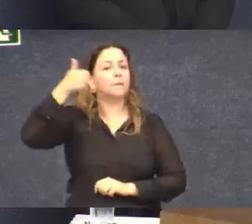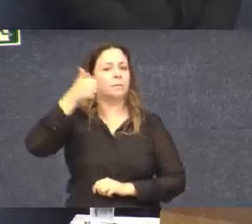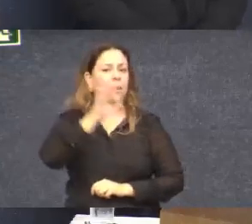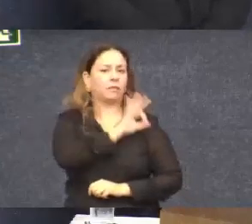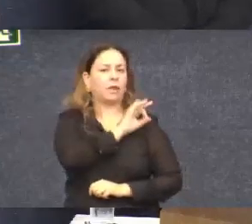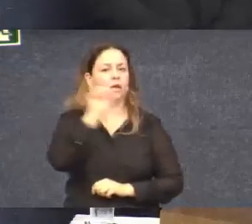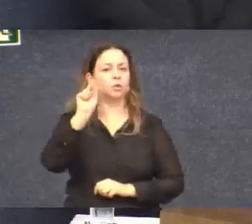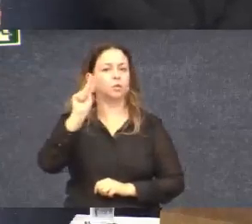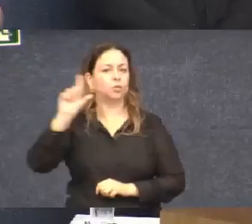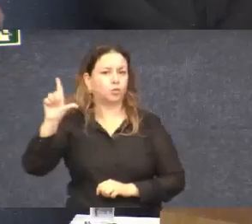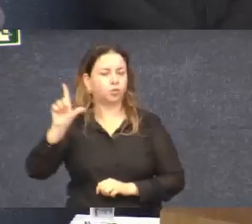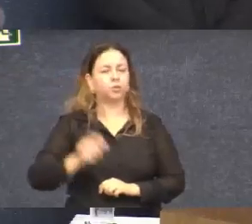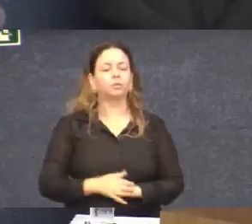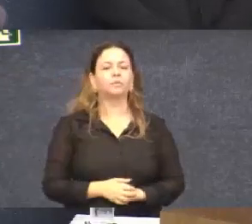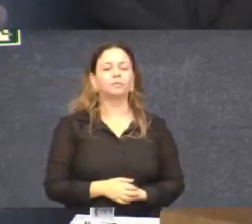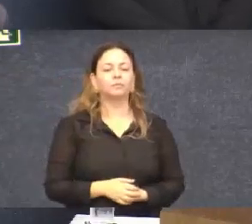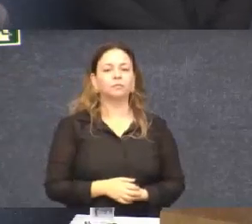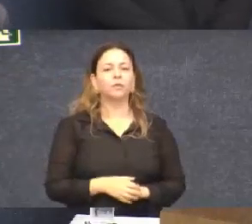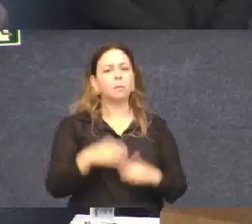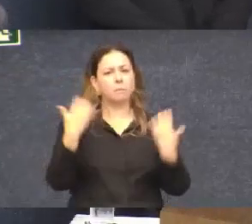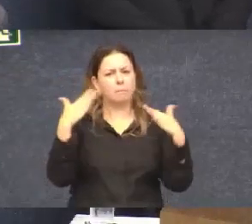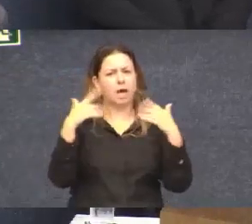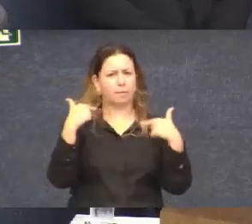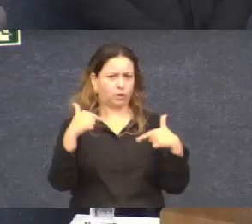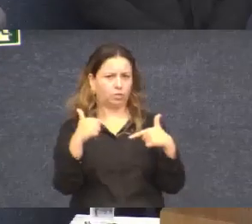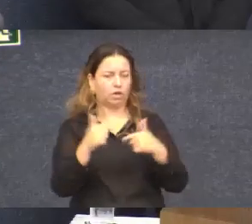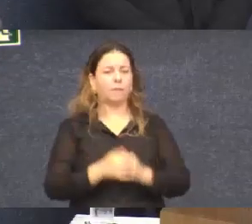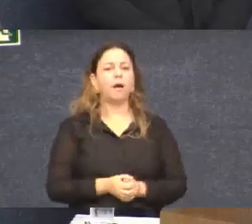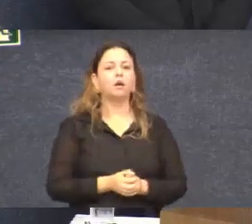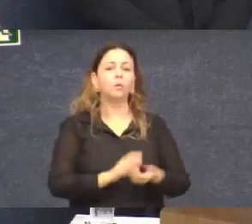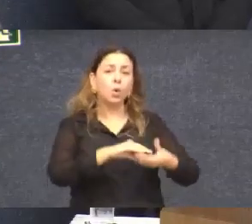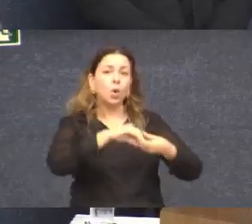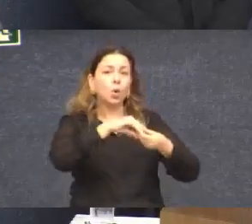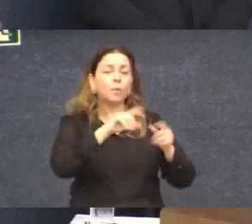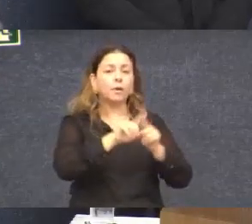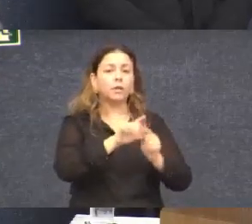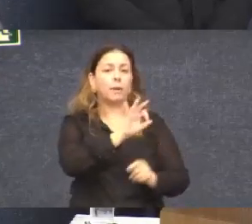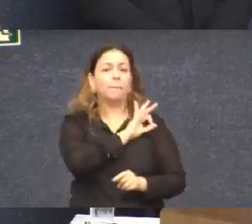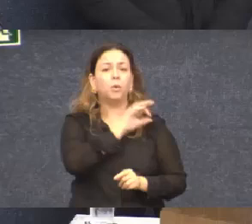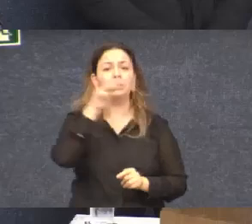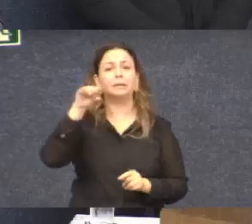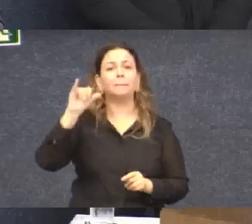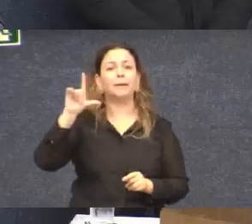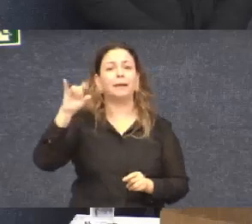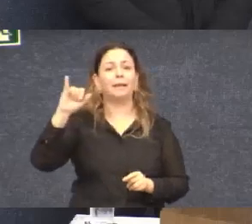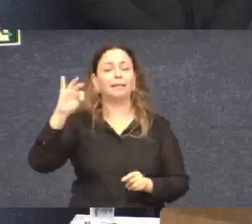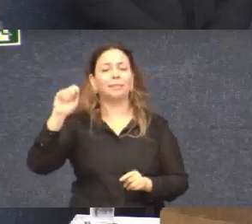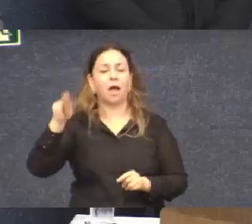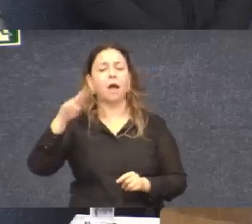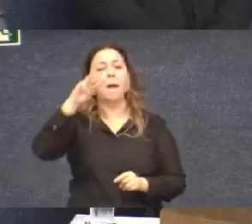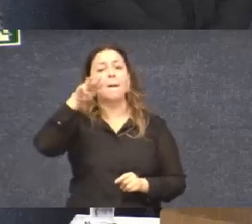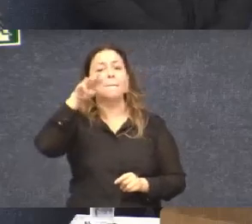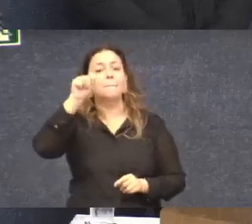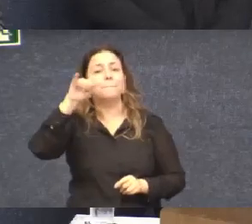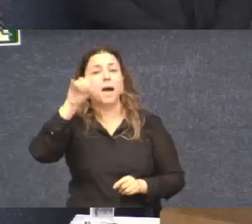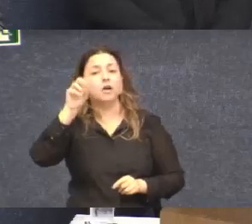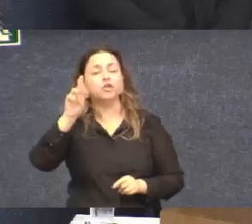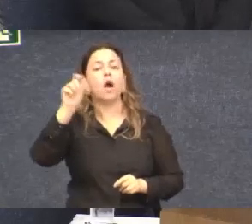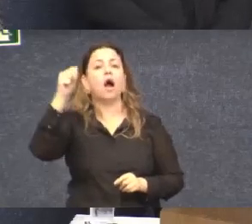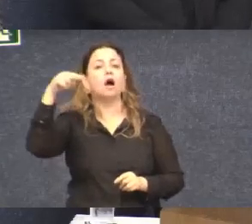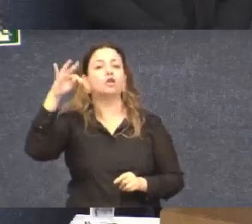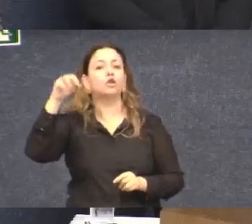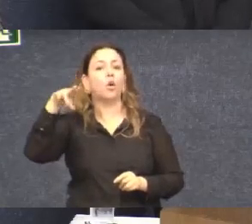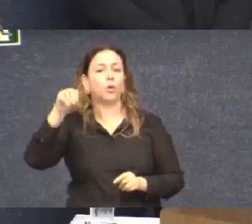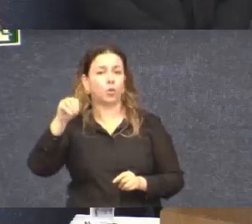Sul, né? Parabéns pelo trabalho, Bianca. Cumprimento a Polícia Militar, na pessoa do nosso major Antônio